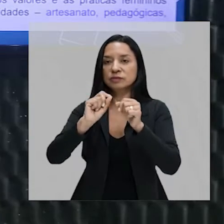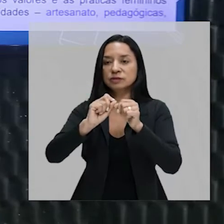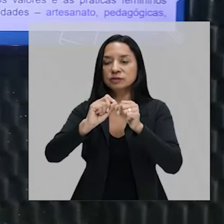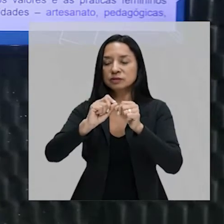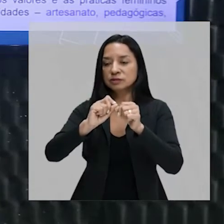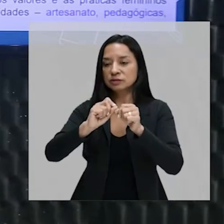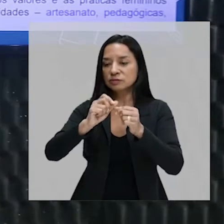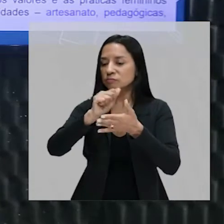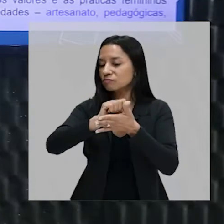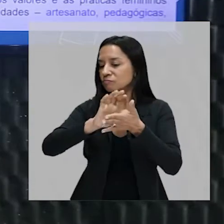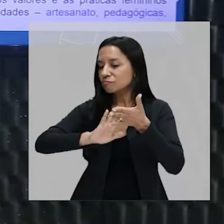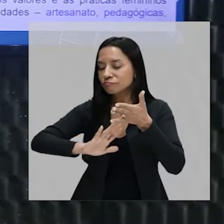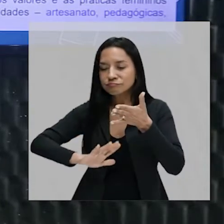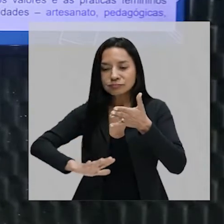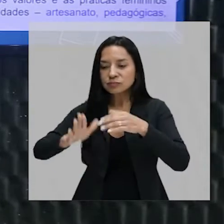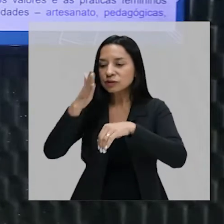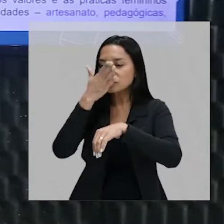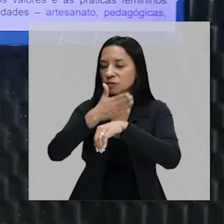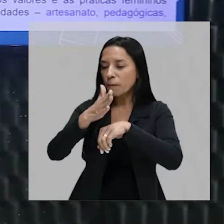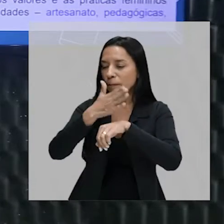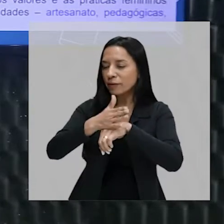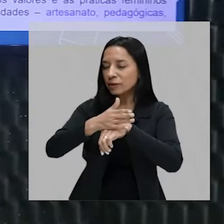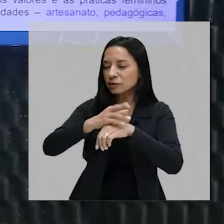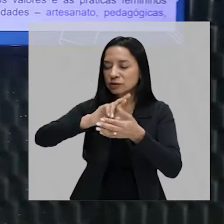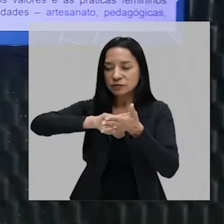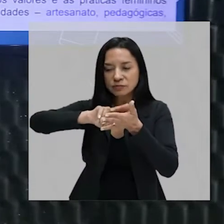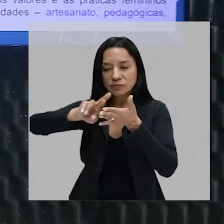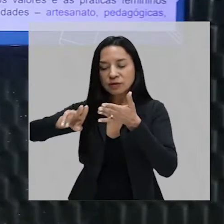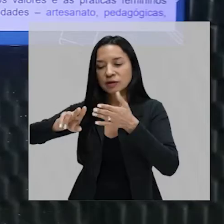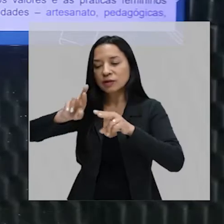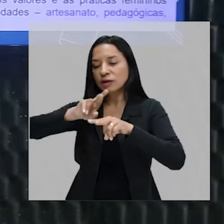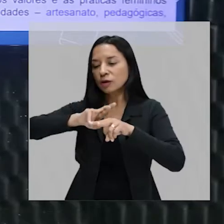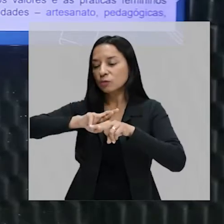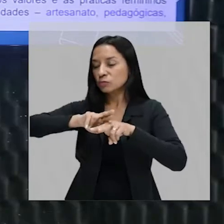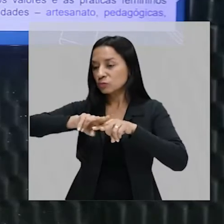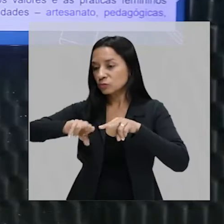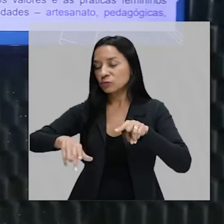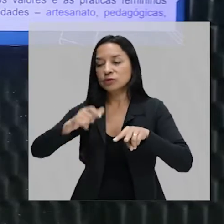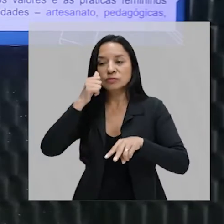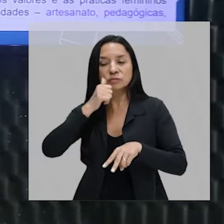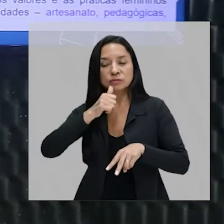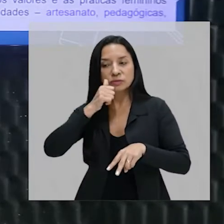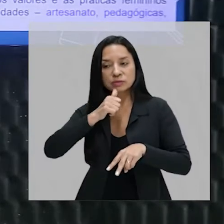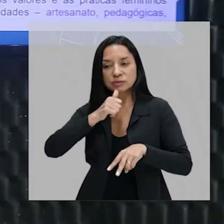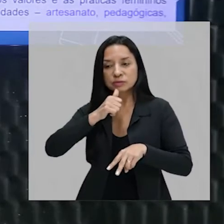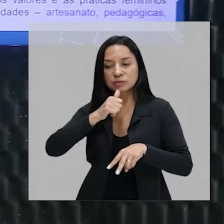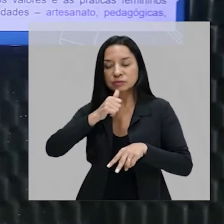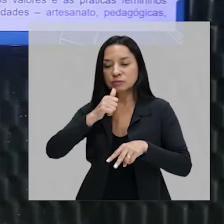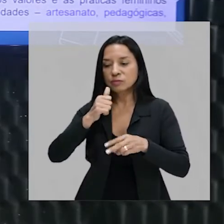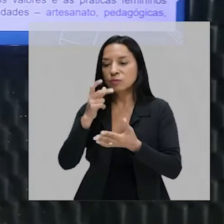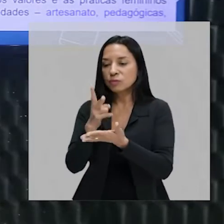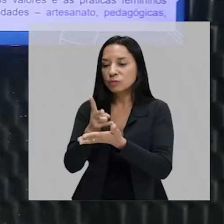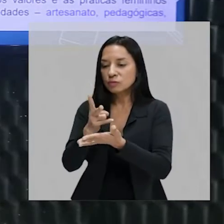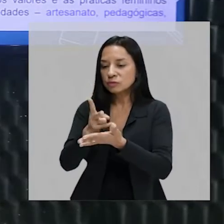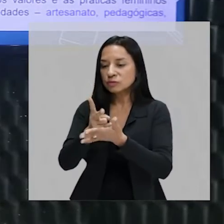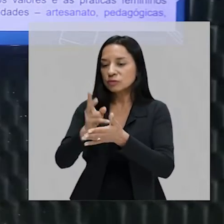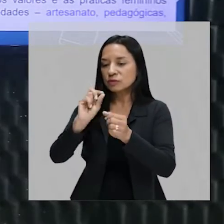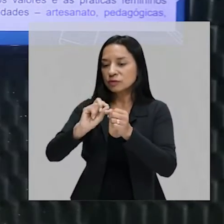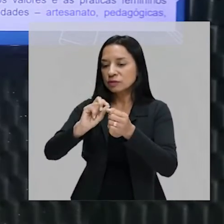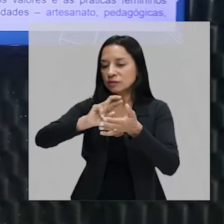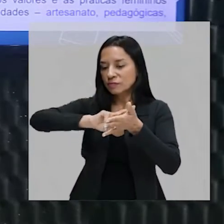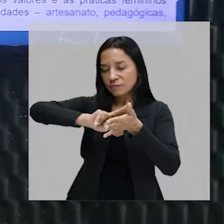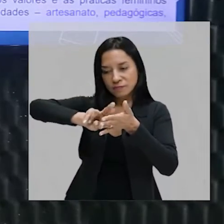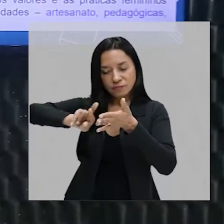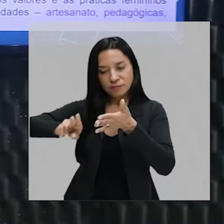tarefas múltiplas e o gênero feminino aqui vai acabar exercendo